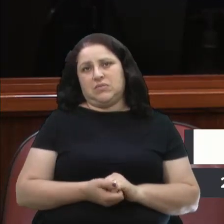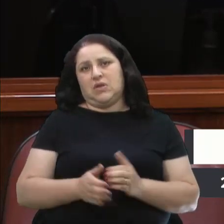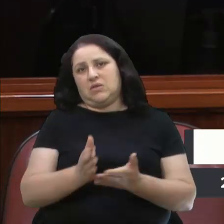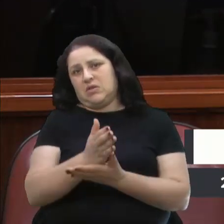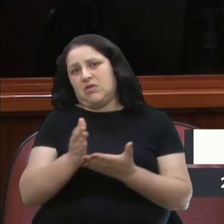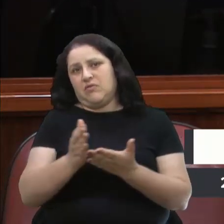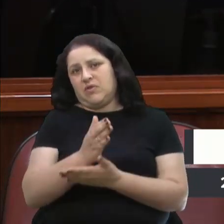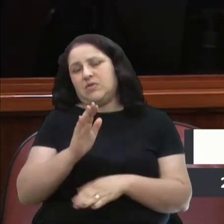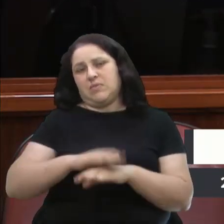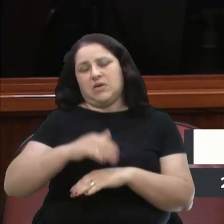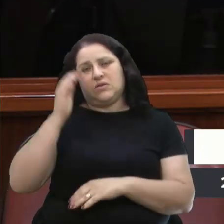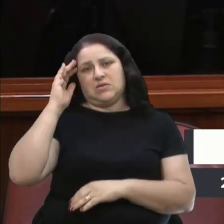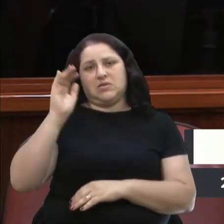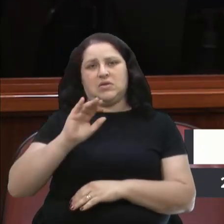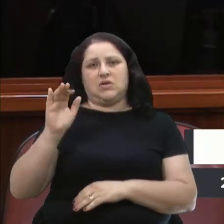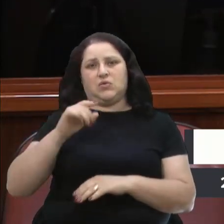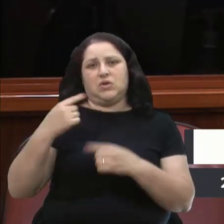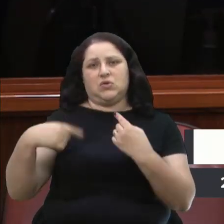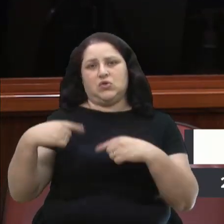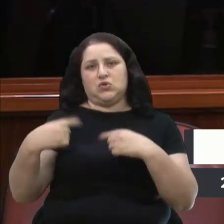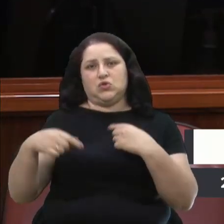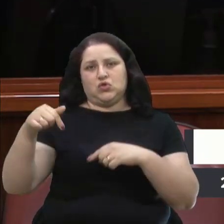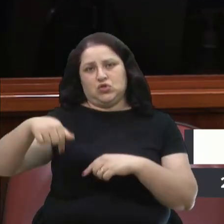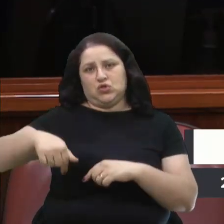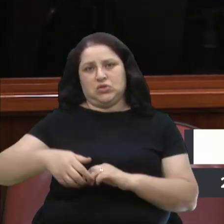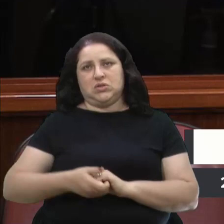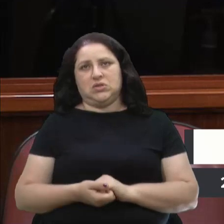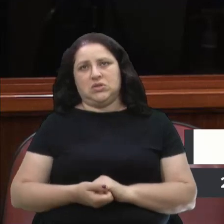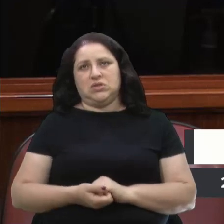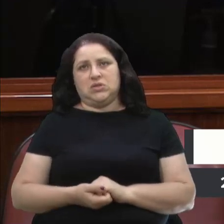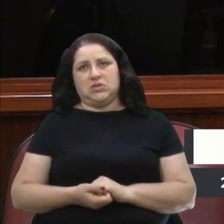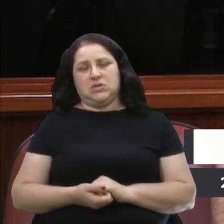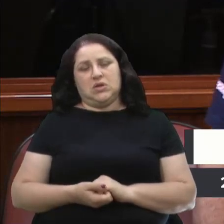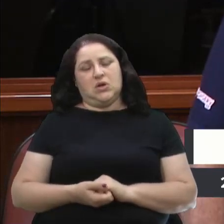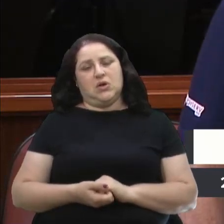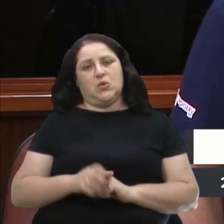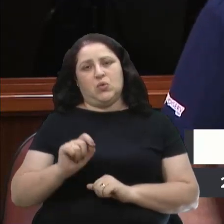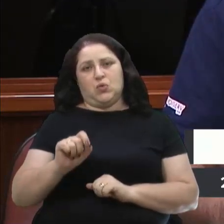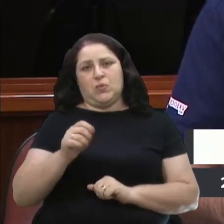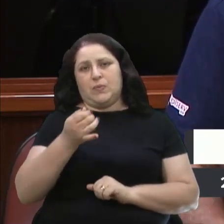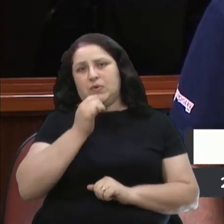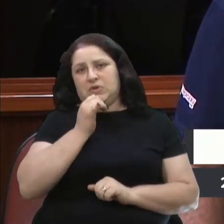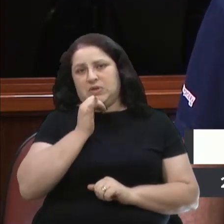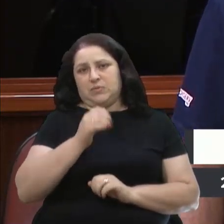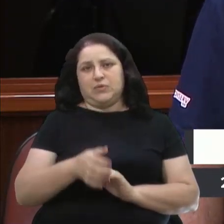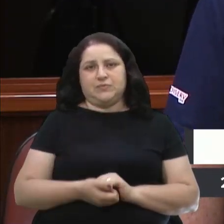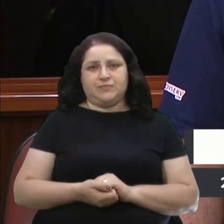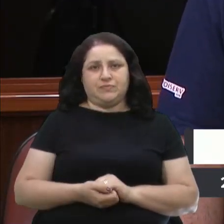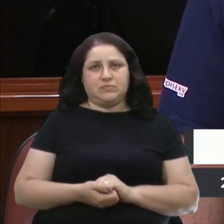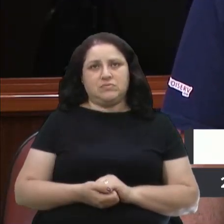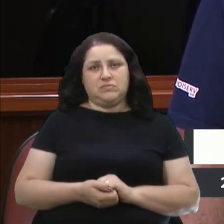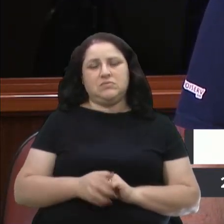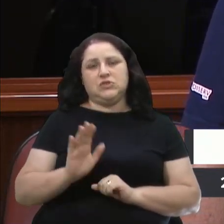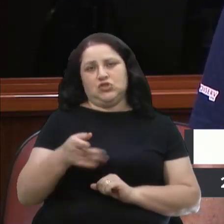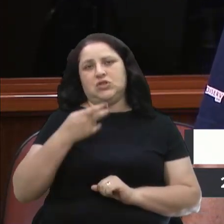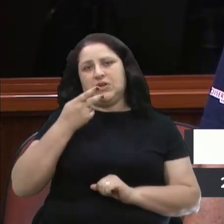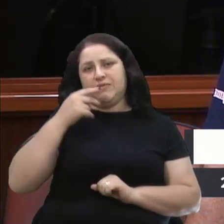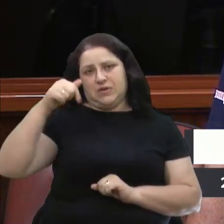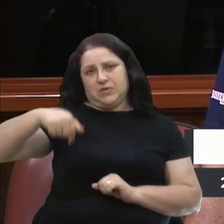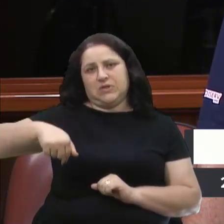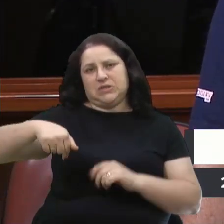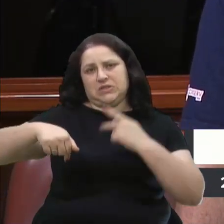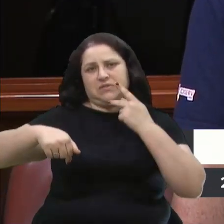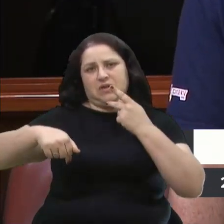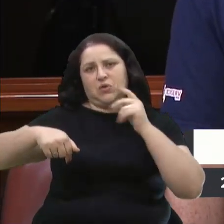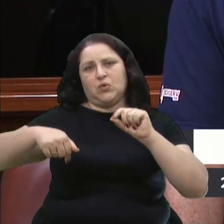fique mais tranquilo para fazer essa discussão, onde, por exemplo, foi citado aqui